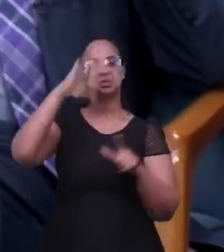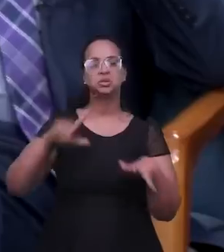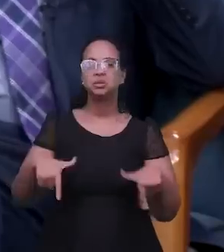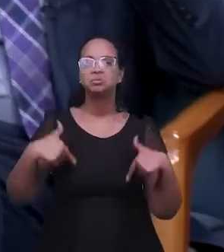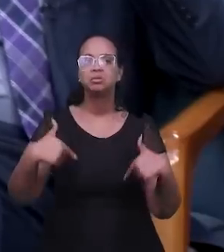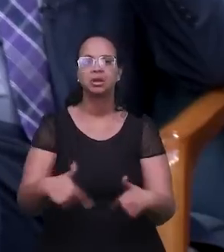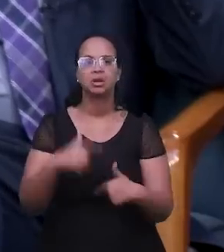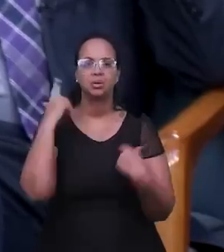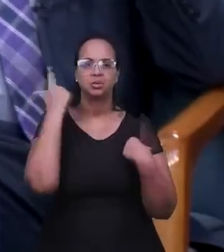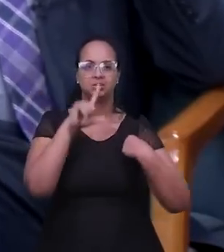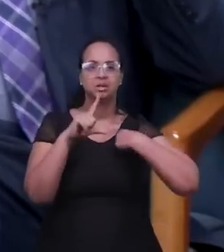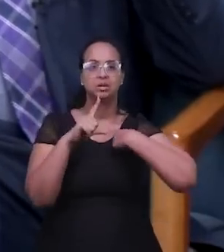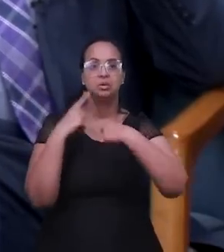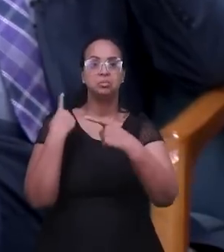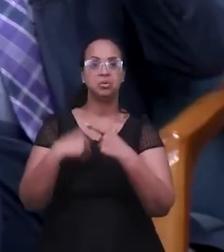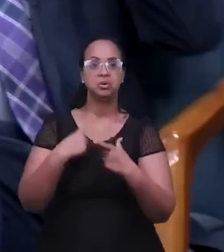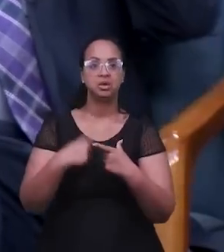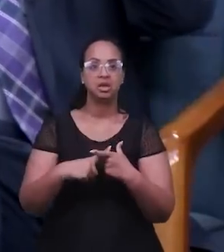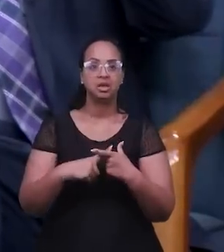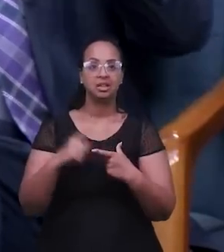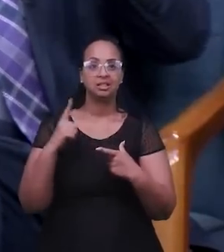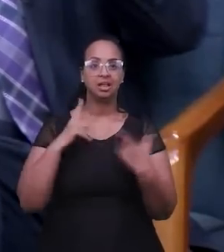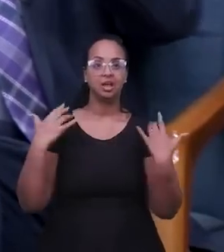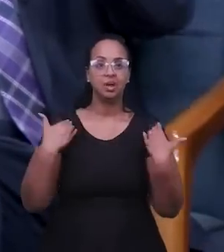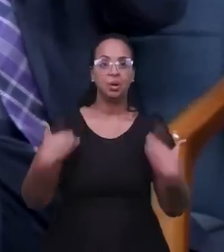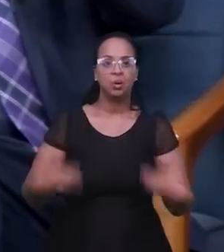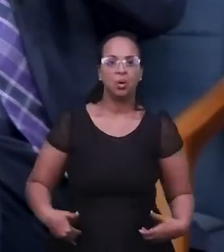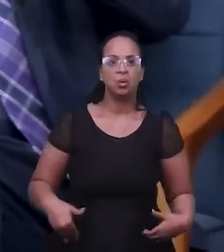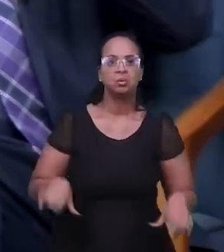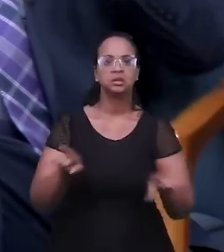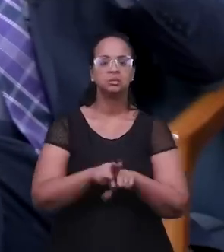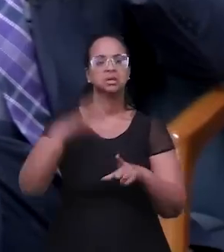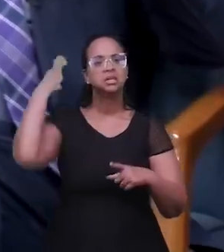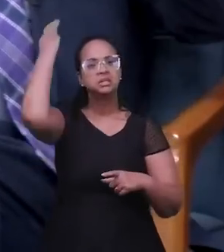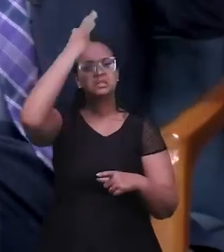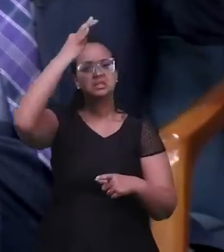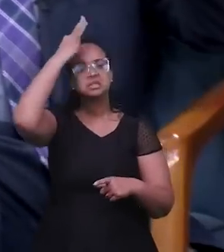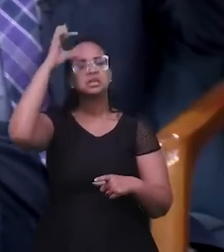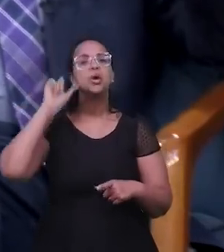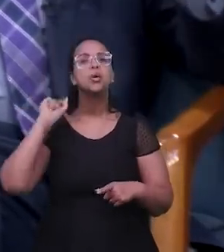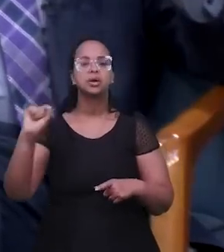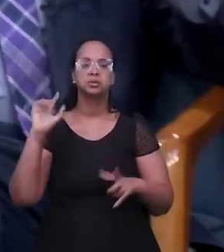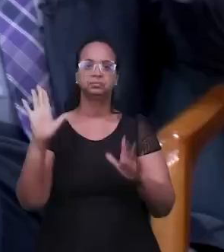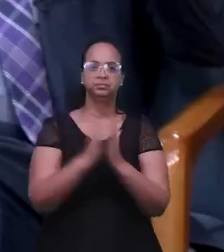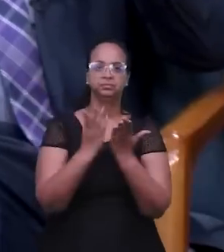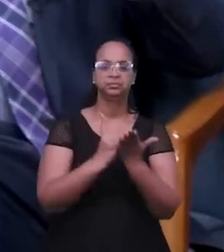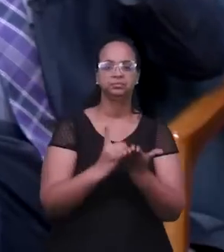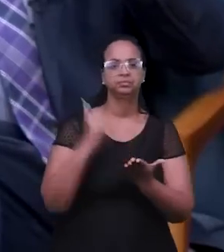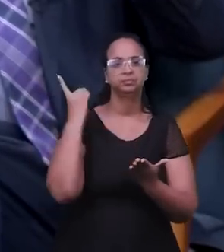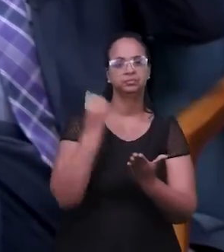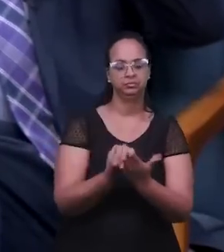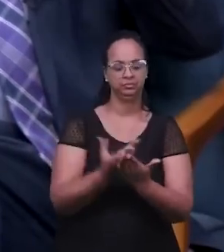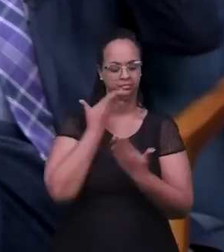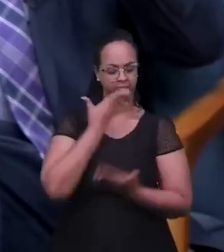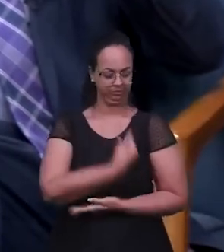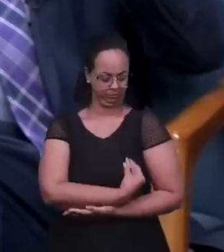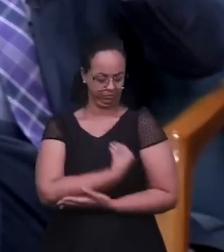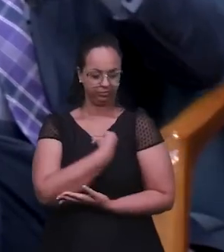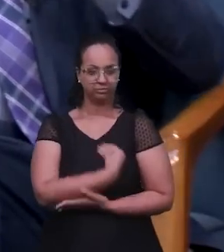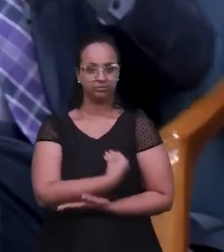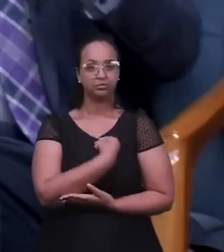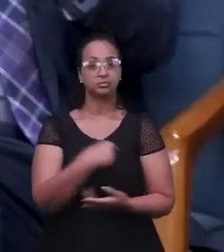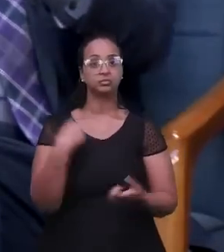quando o Espírito opera nela. Então, corpo e sangue, comer a carne e beber o sangue é a palavra